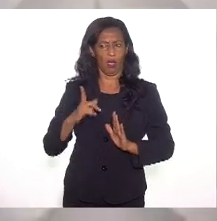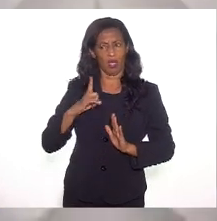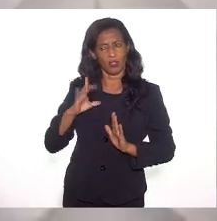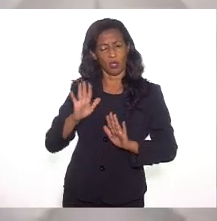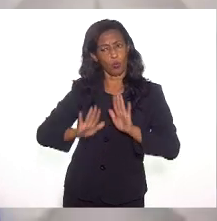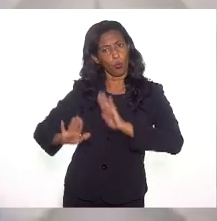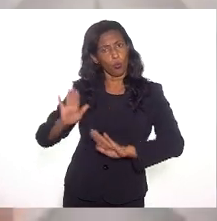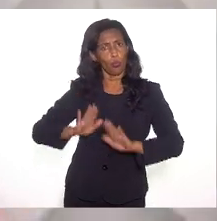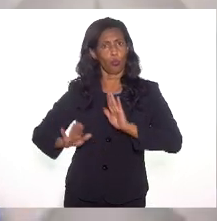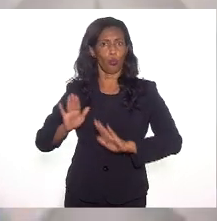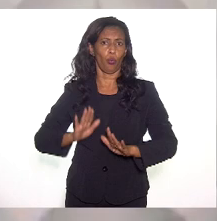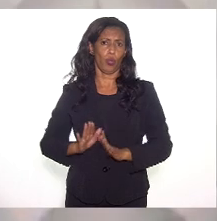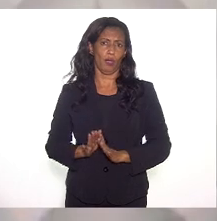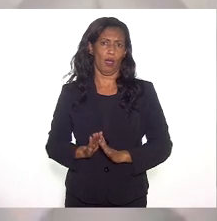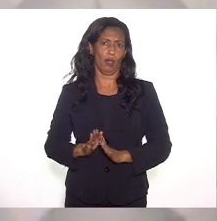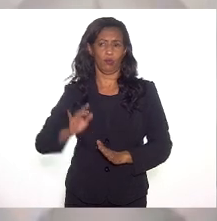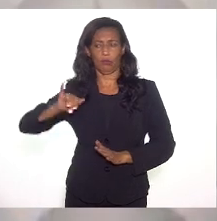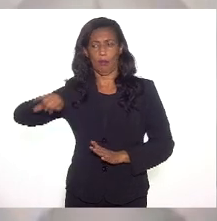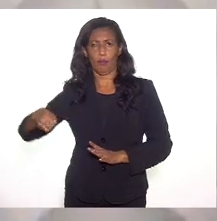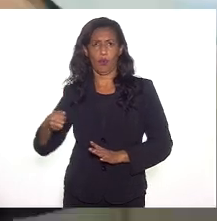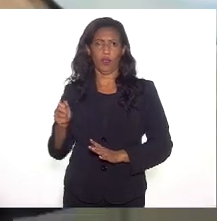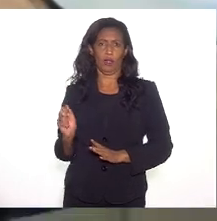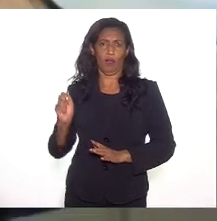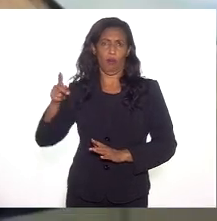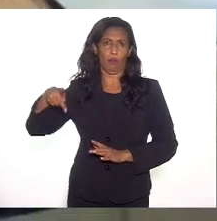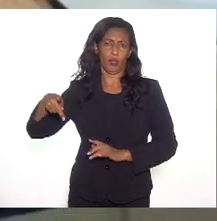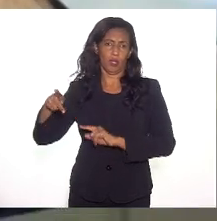certo cuidado, apenas essa ponderação.